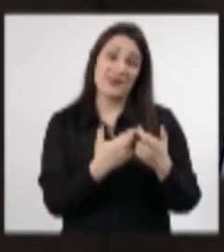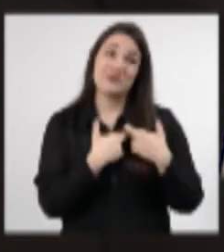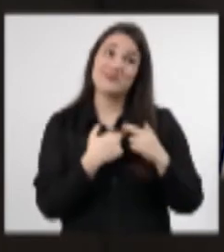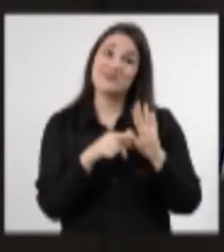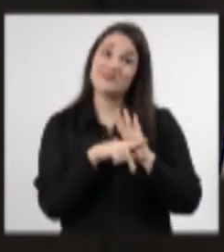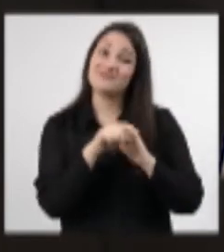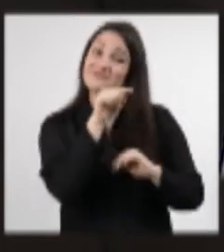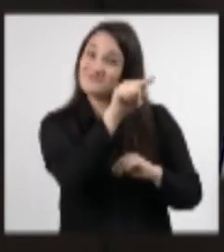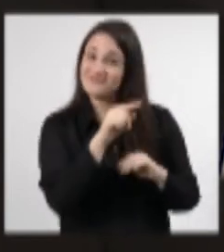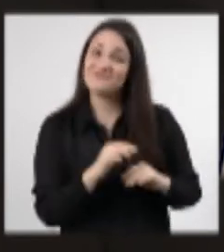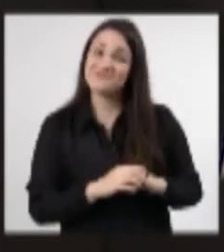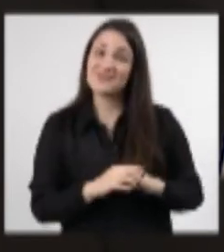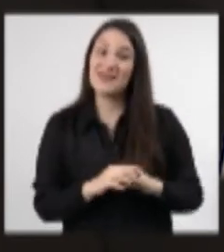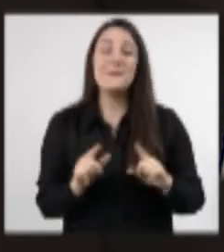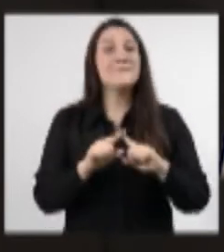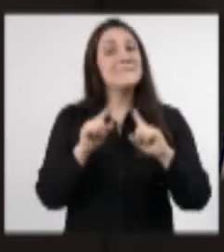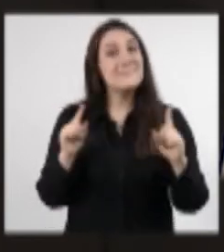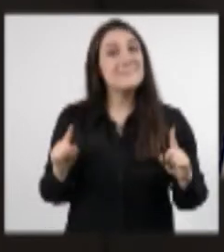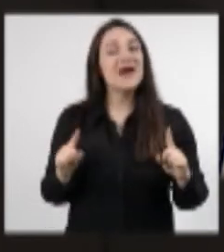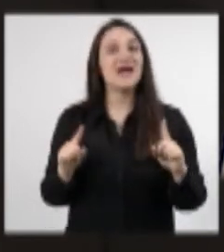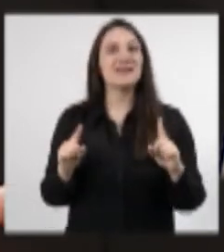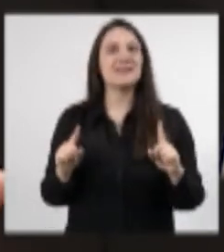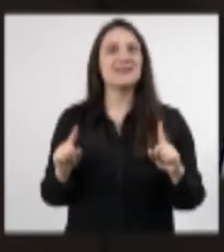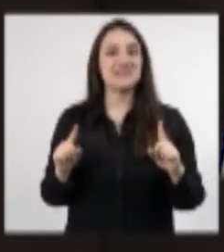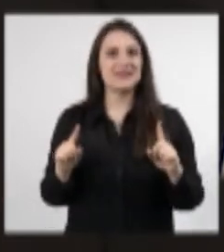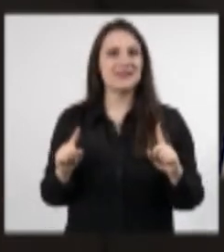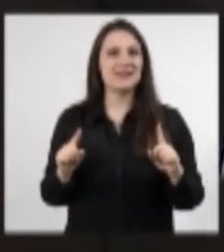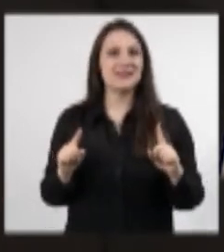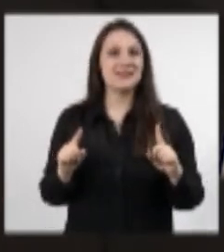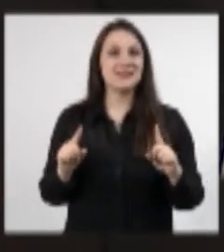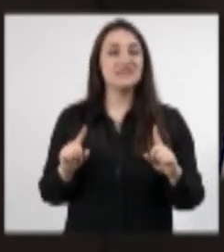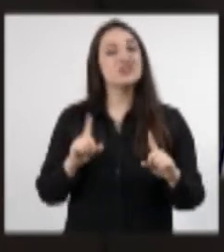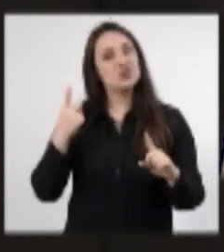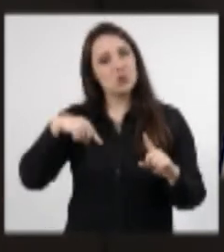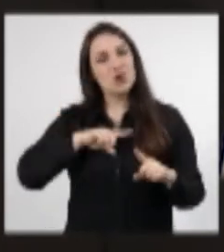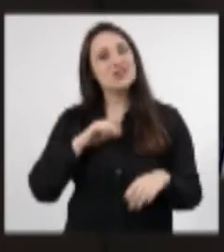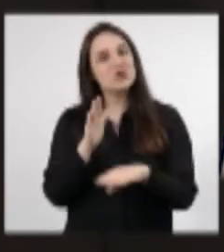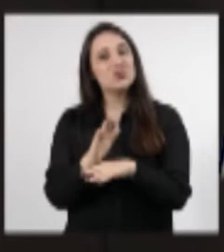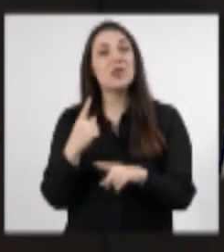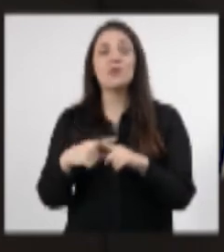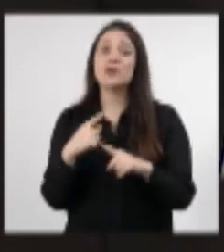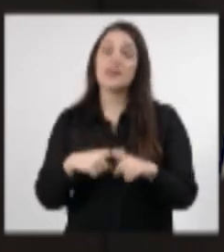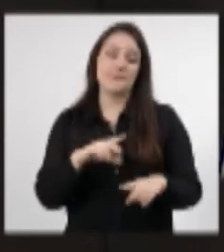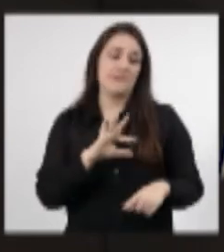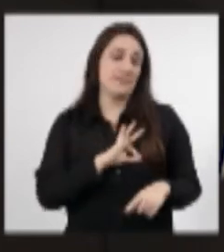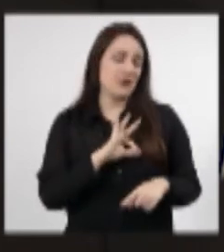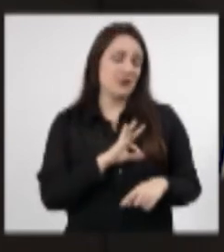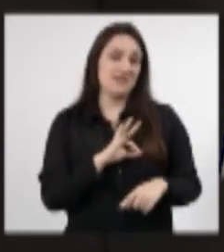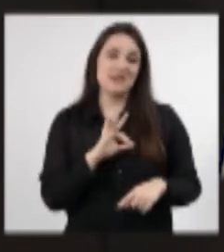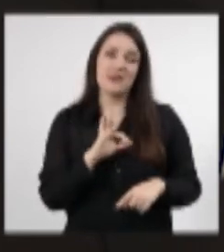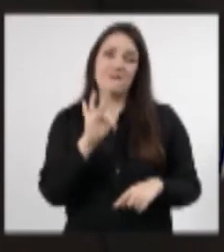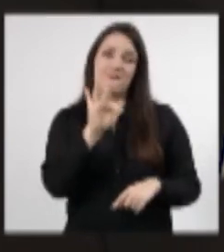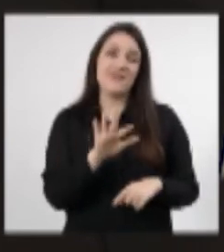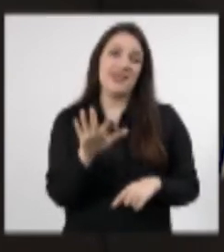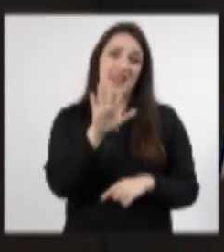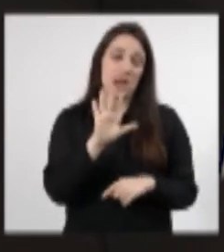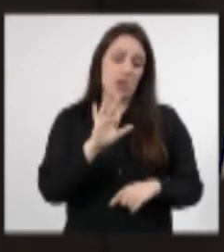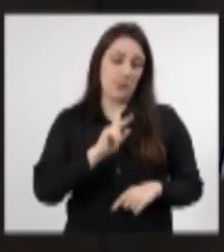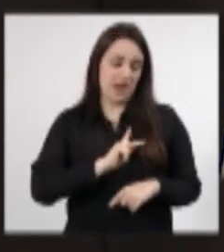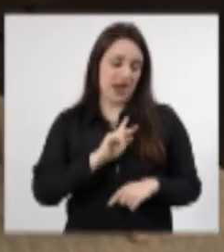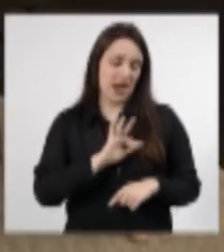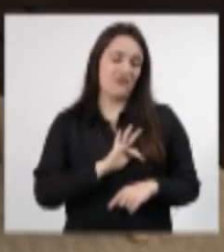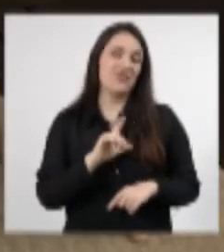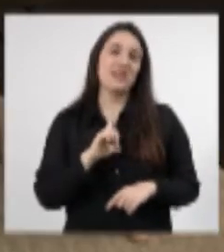nós temos 147 delegacias instaladas, enquanto que a Polícia Federal tem apenas 5. e nós acabamos absorvendo